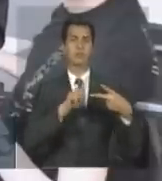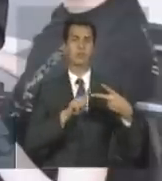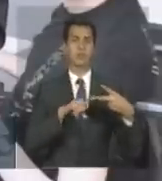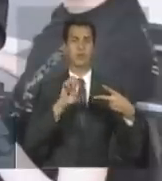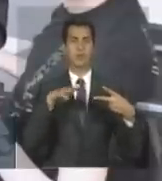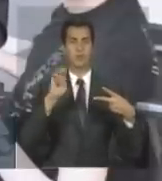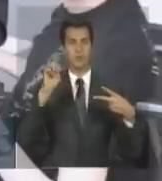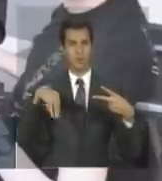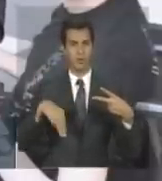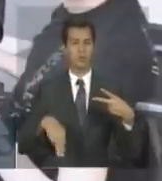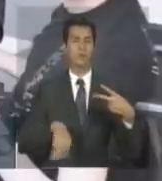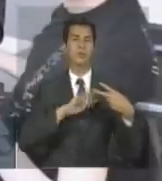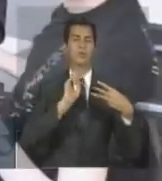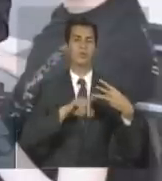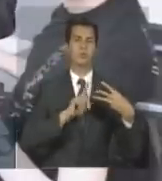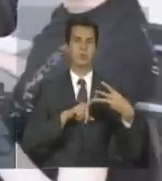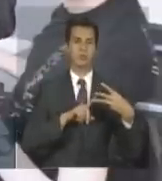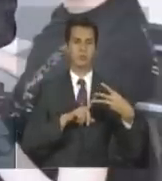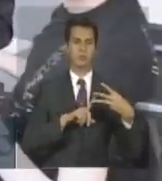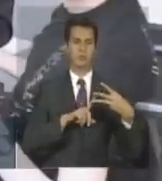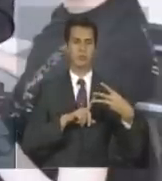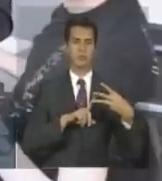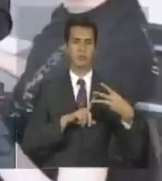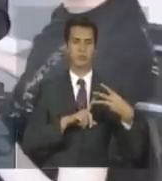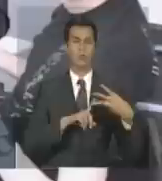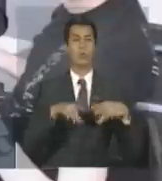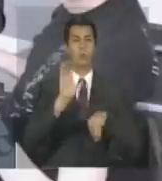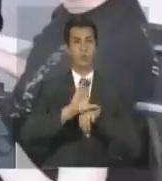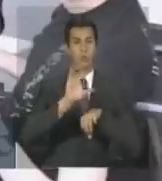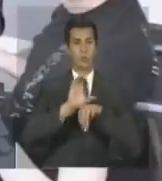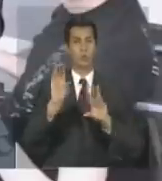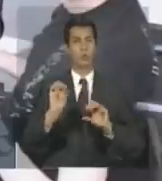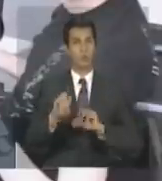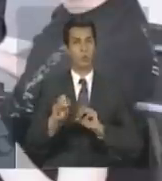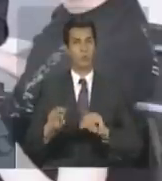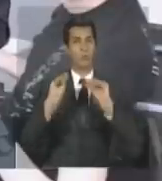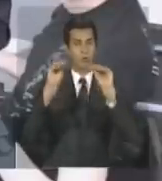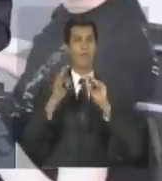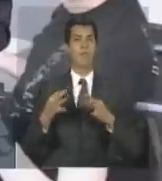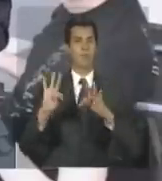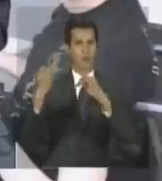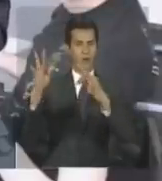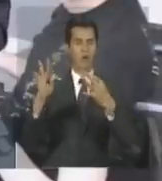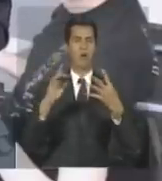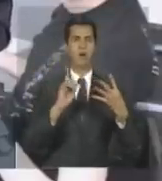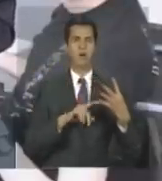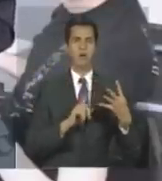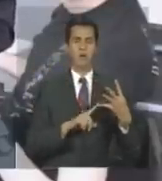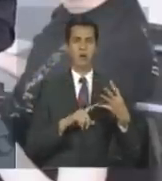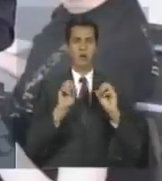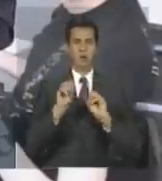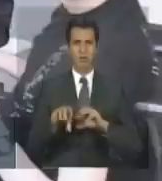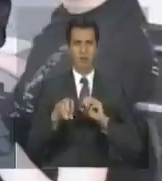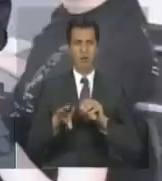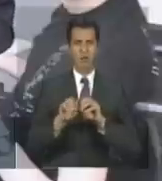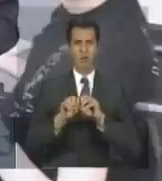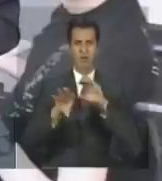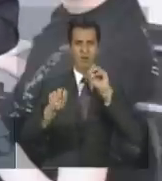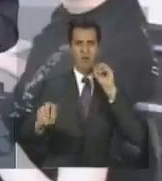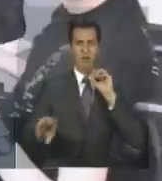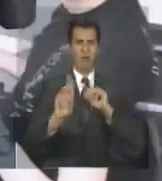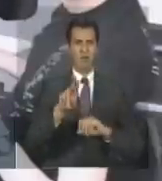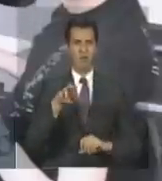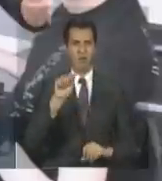pelo Enem, a formatação dos cursos superiores de tecnologia com os institutos, a educação à distância com a